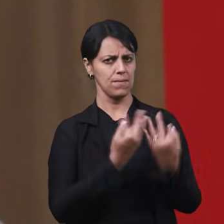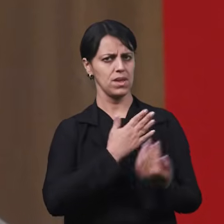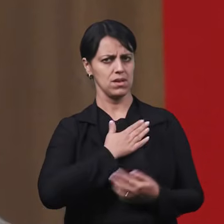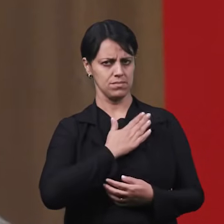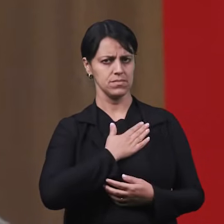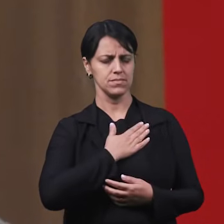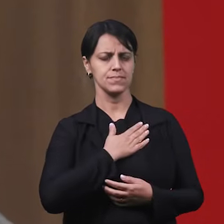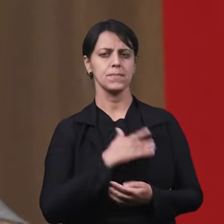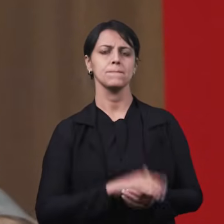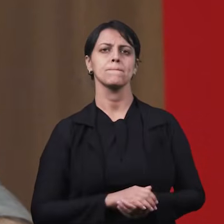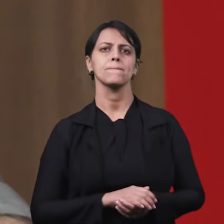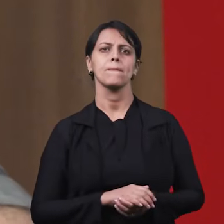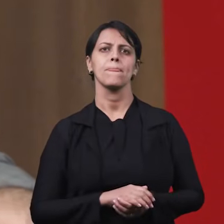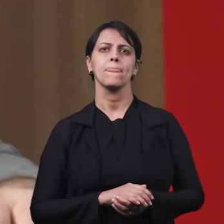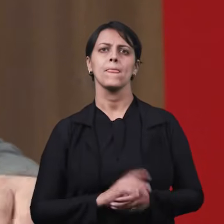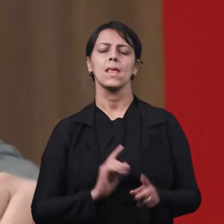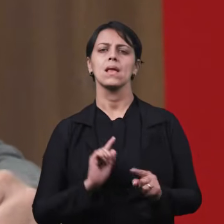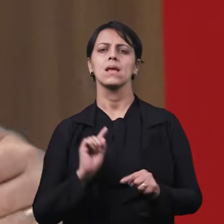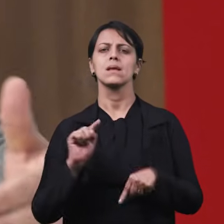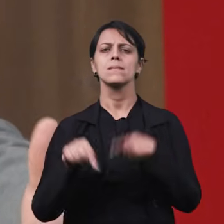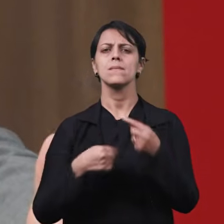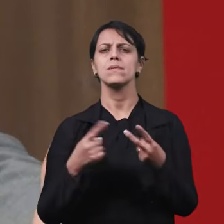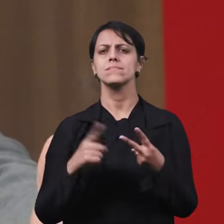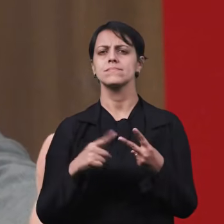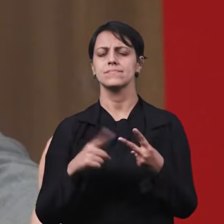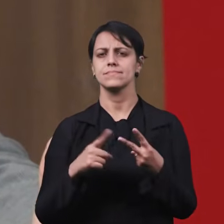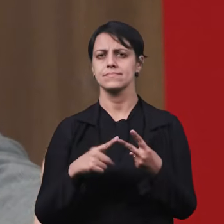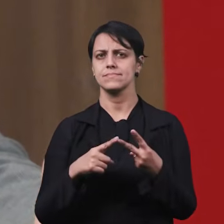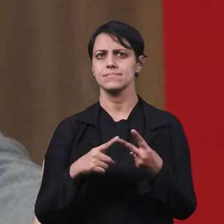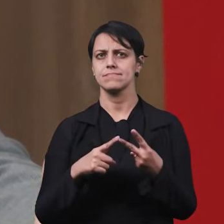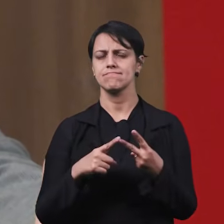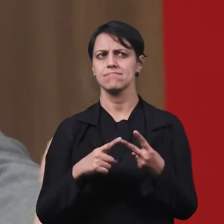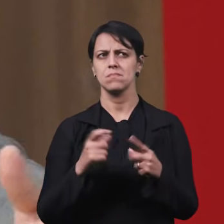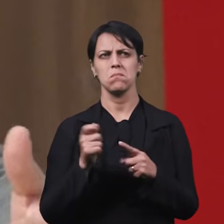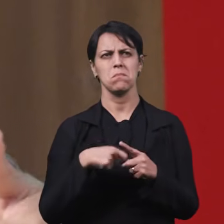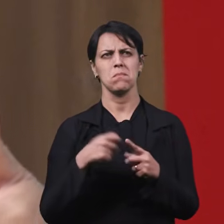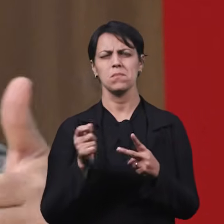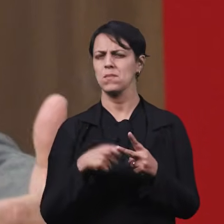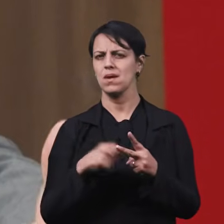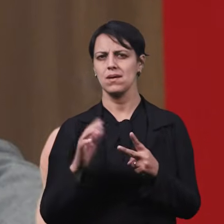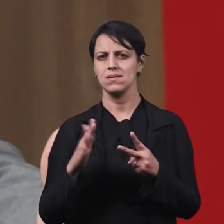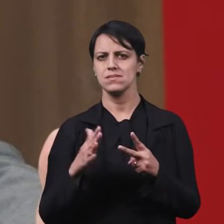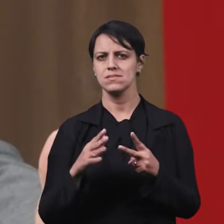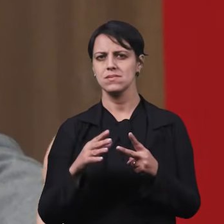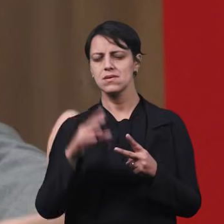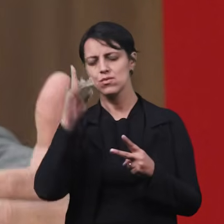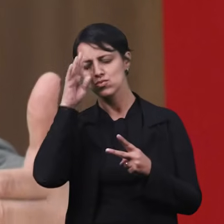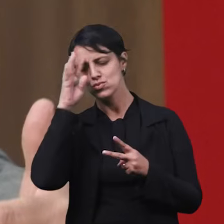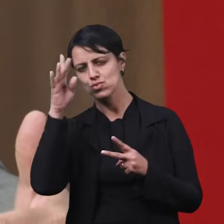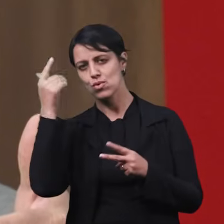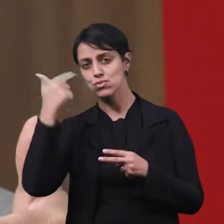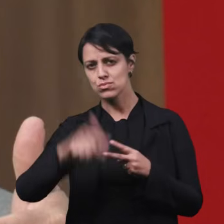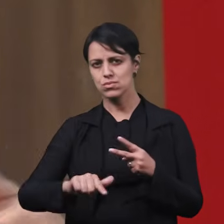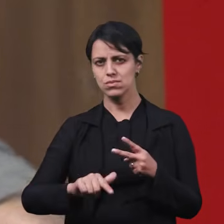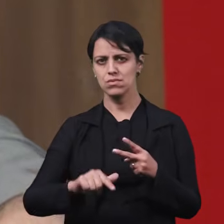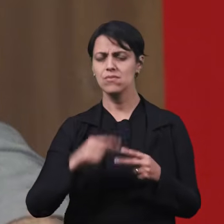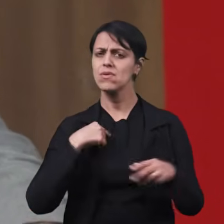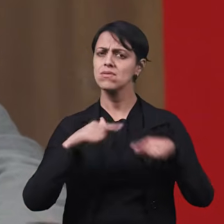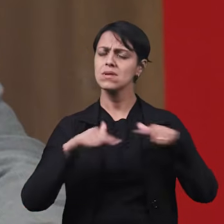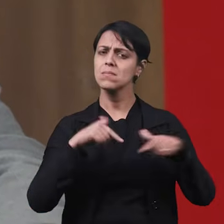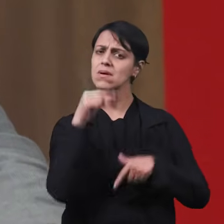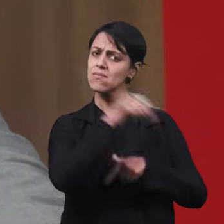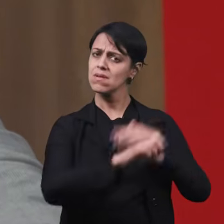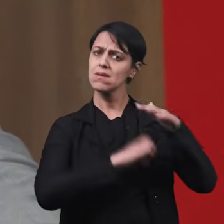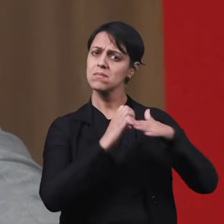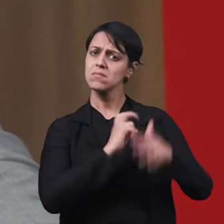pai. E depois, num segundo momento, 1 mês, 2 meses depois, eu tive um segundo sonho. Eu trabalhava nessa mesma empresa, mas eu